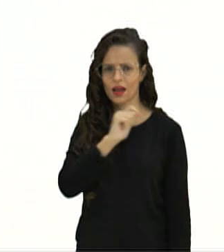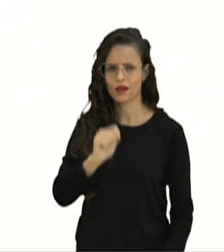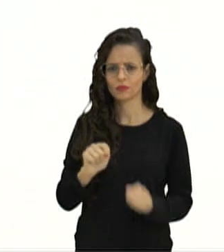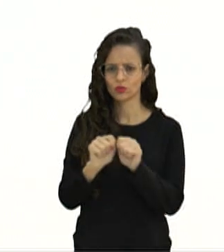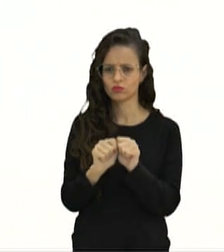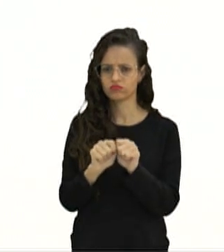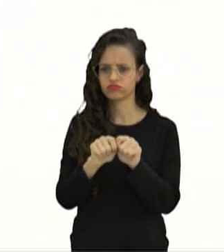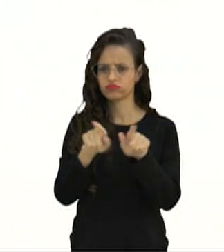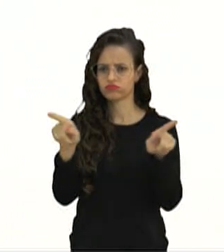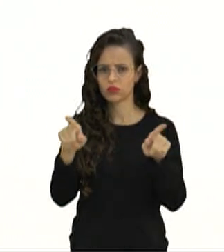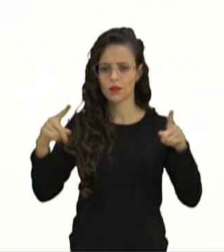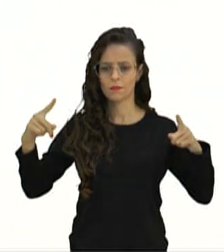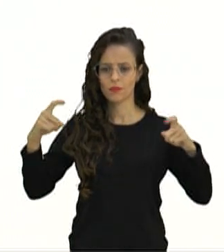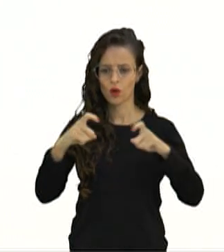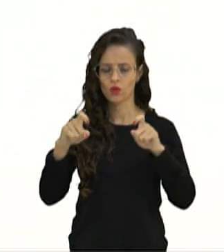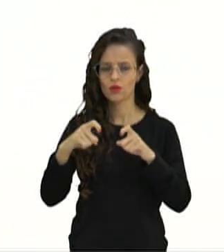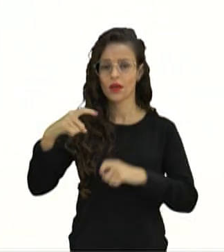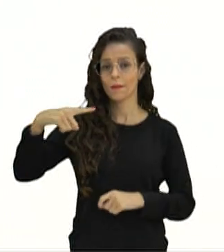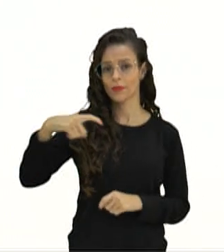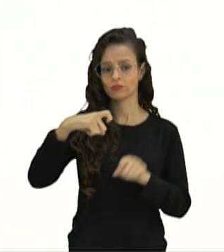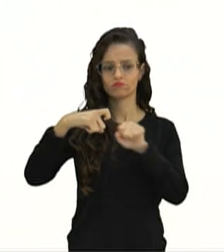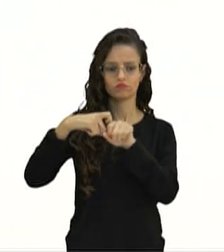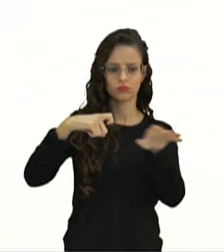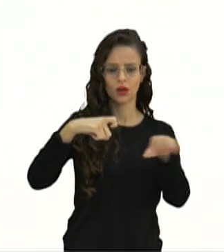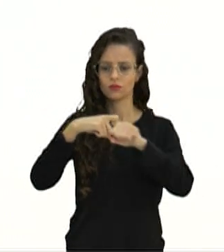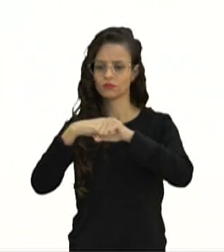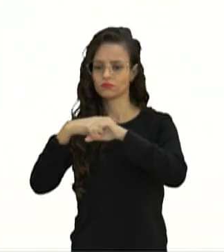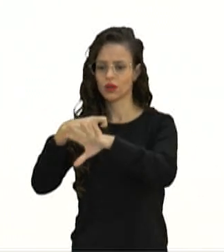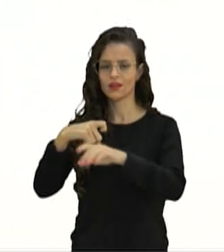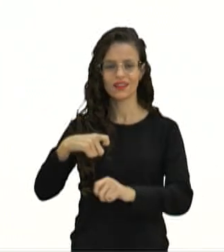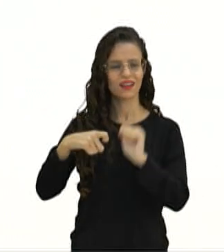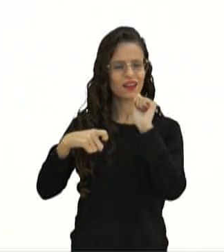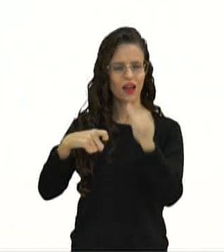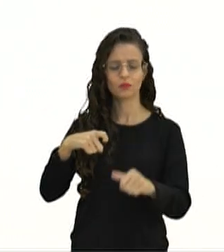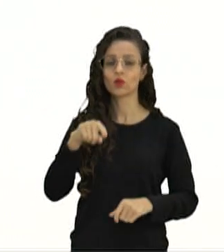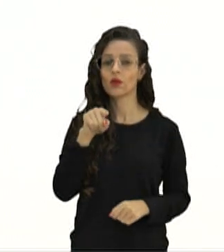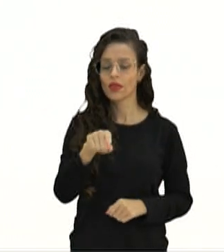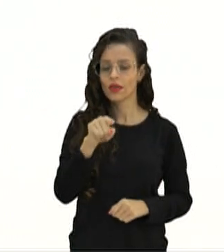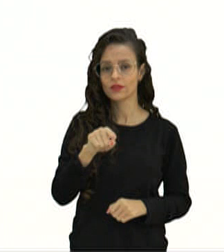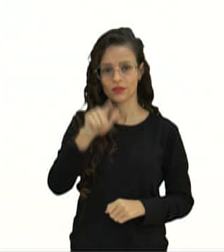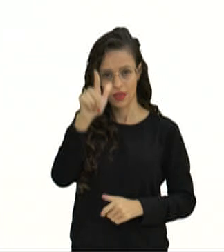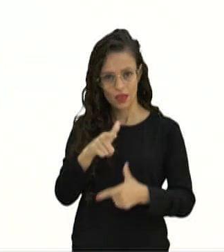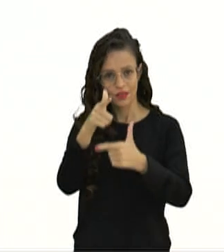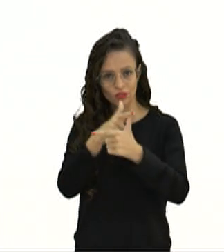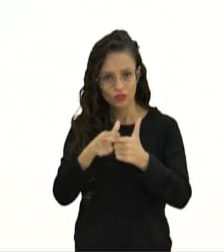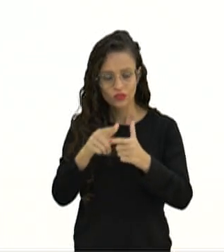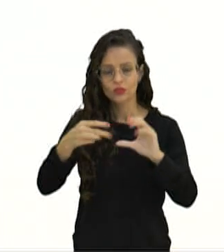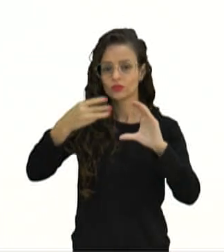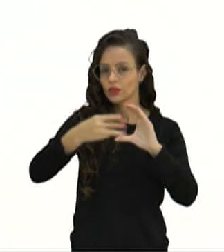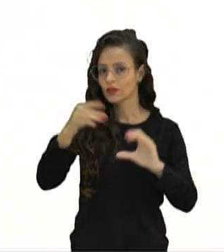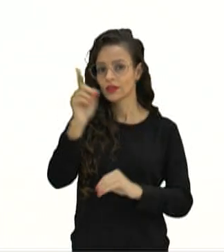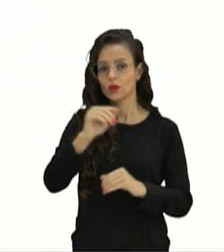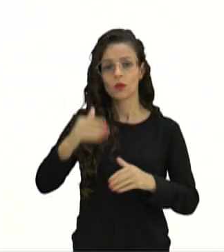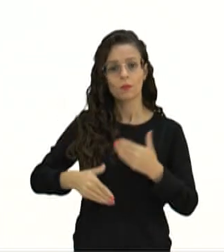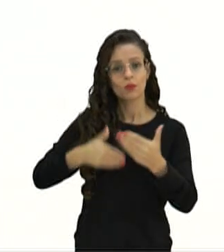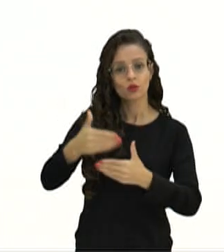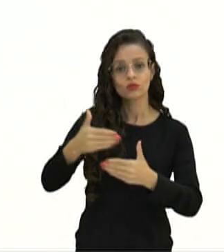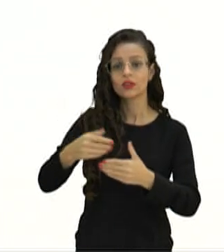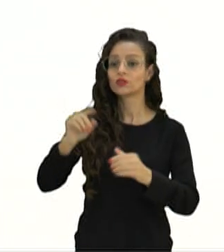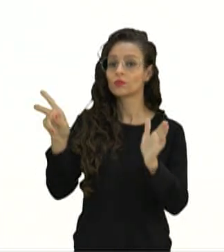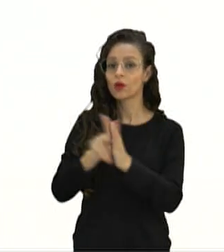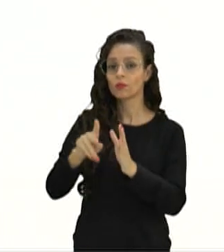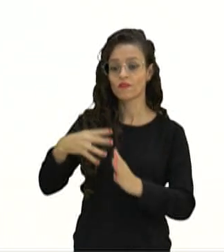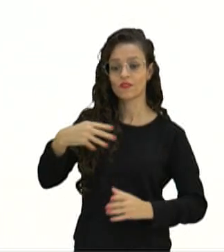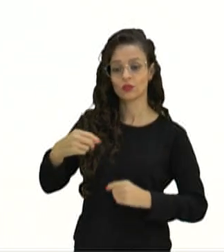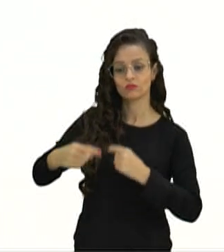São todos termos que referem-se à mesma coisa. Mas isso não é uma divisão celular. Isso é um processo de reprodução.